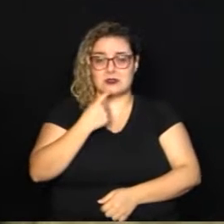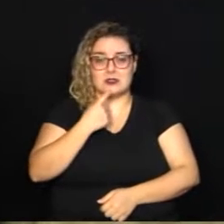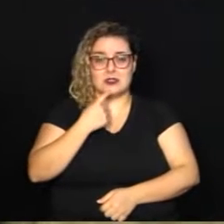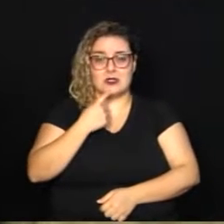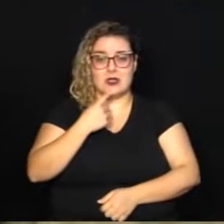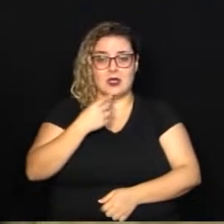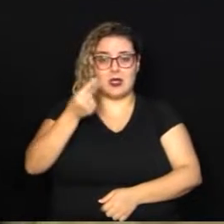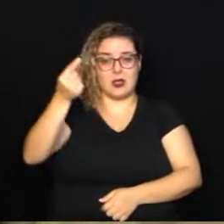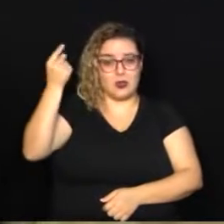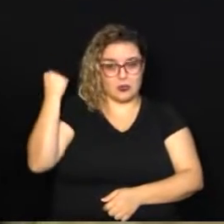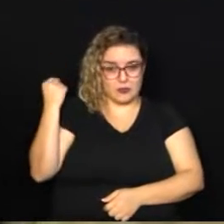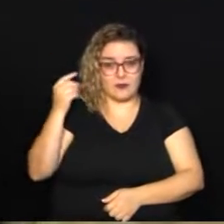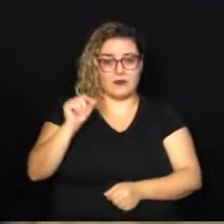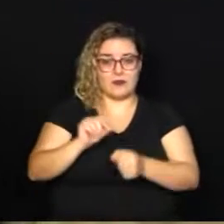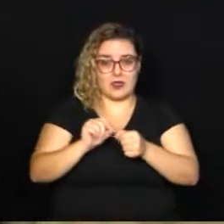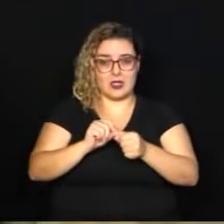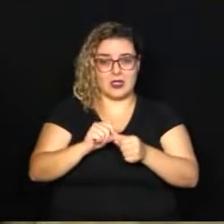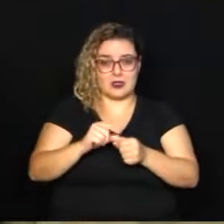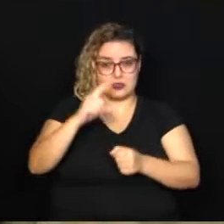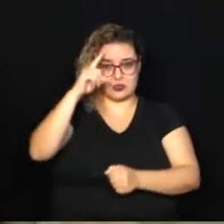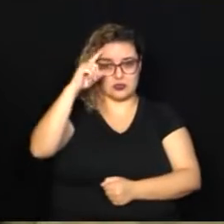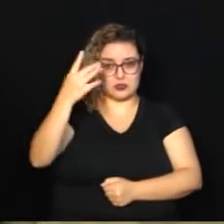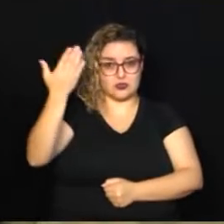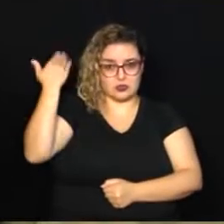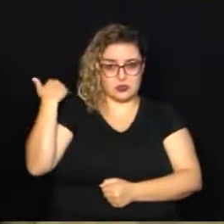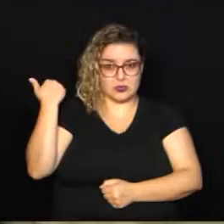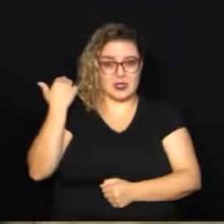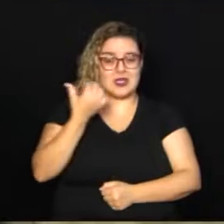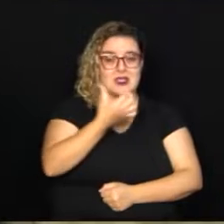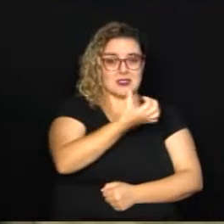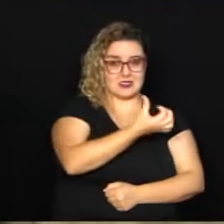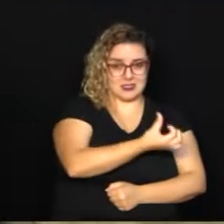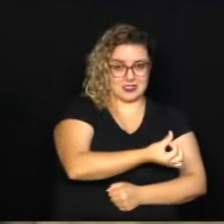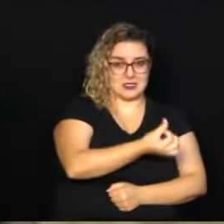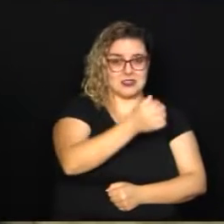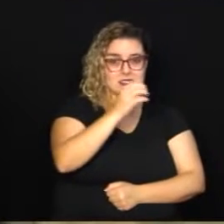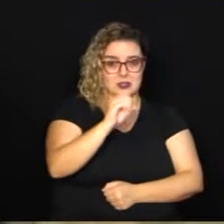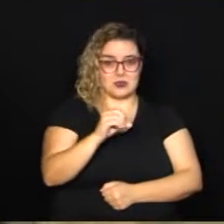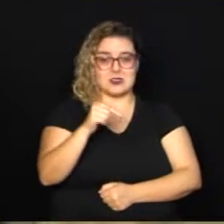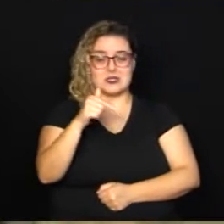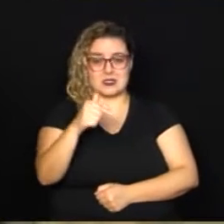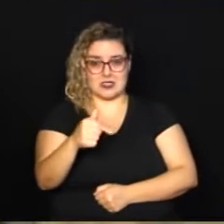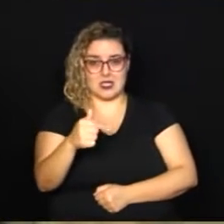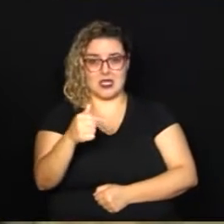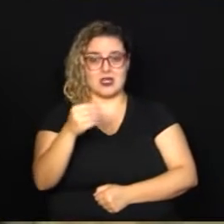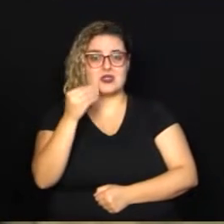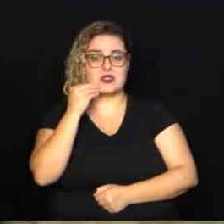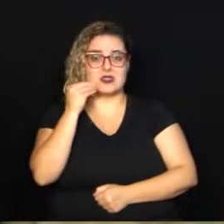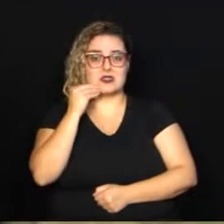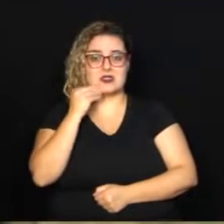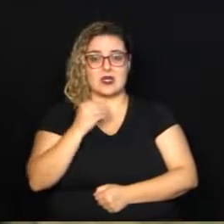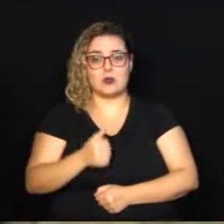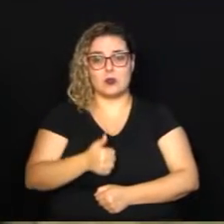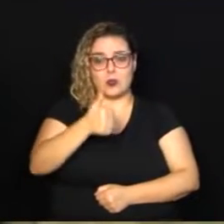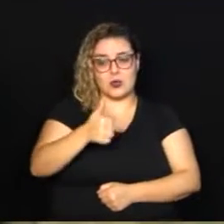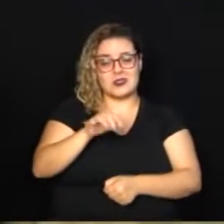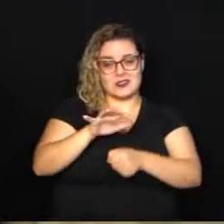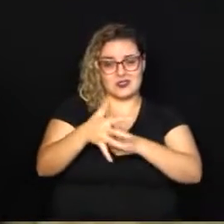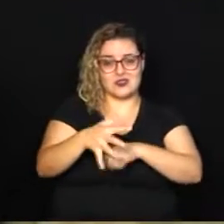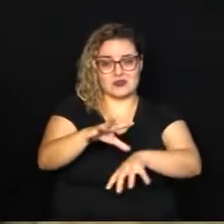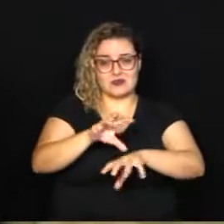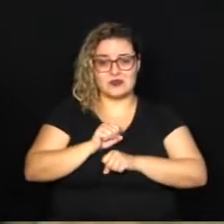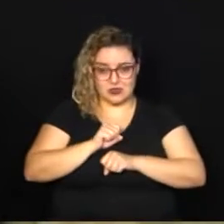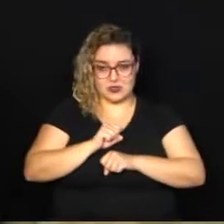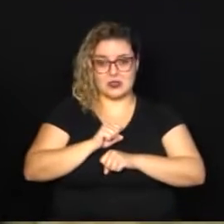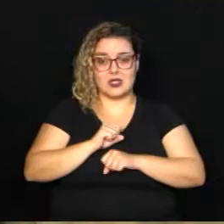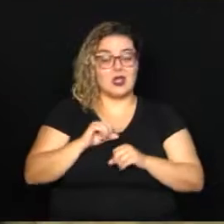última atualização, em 24 horas, 607 pessoas testaram positiva para a doença. Ela está